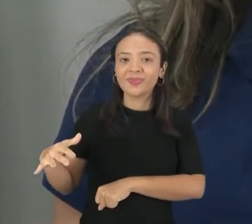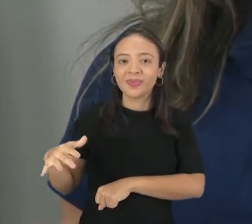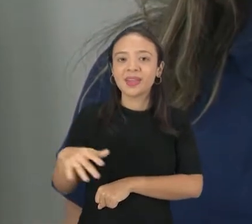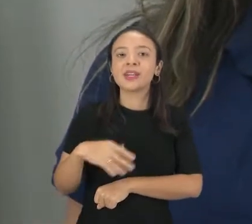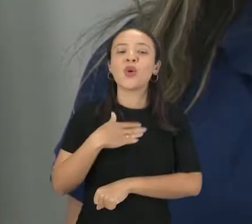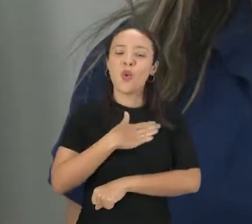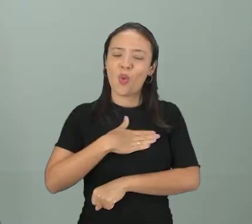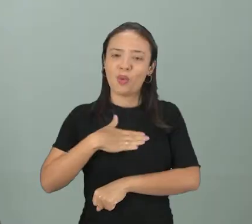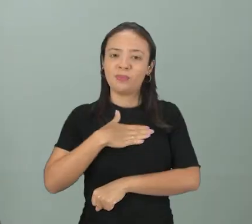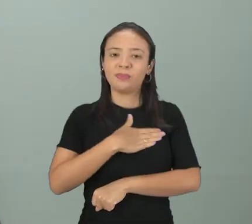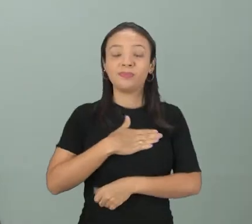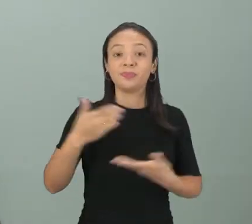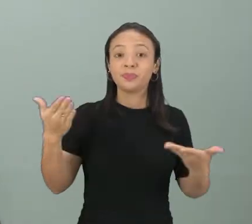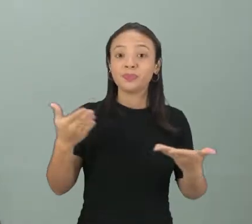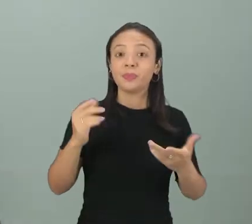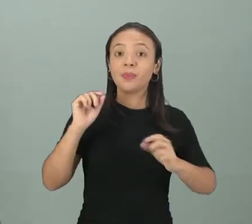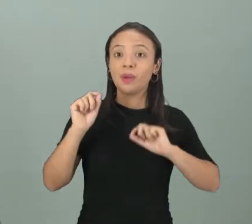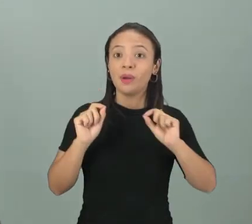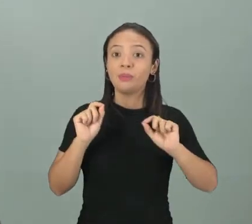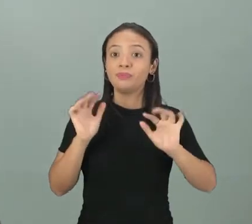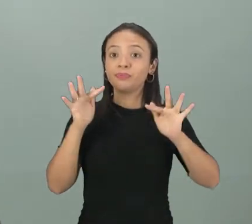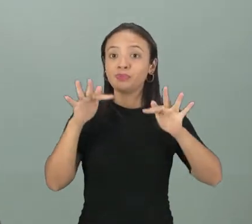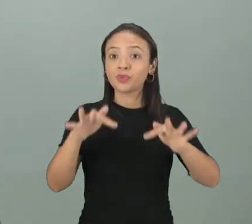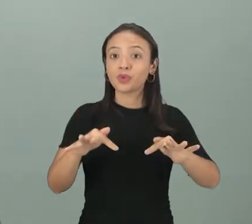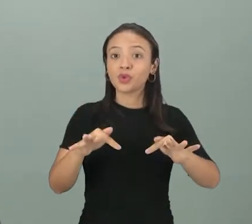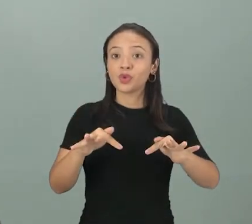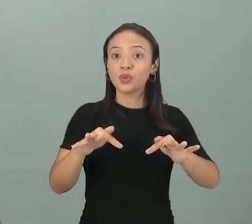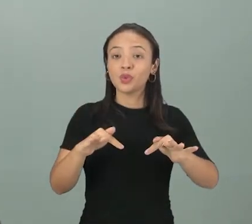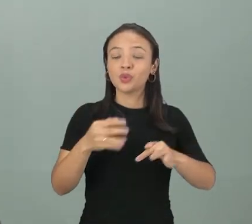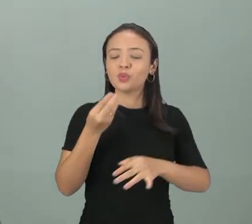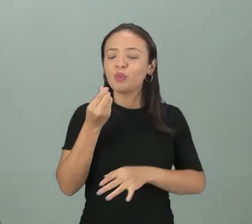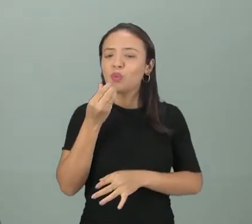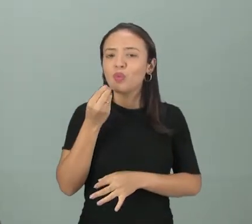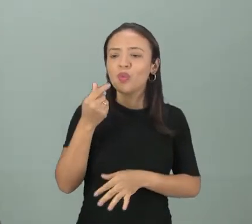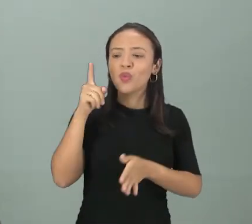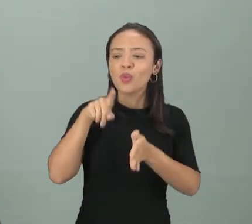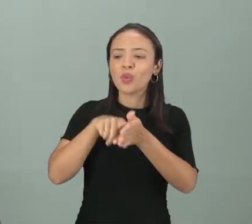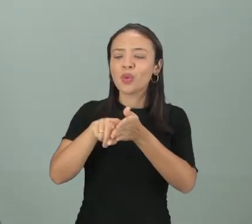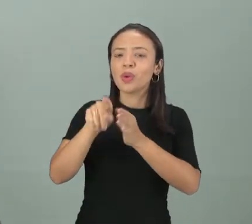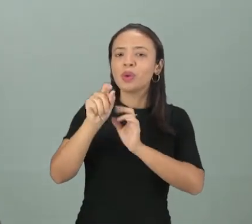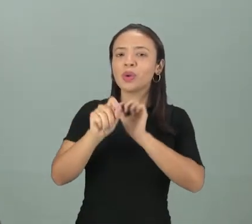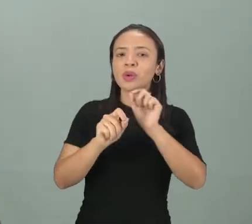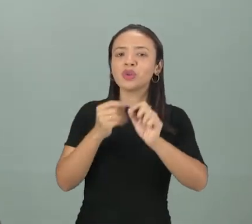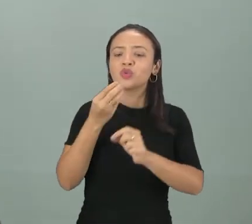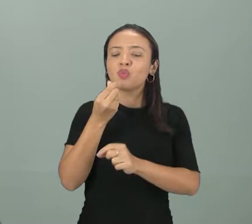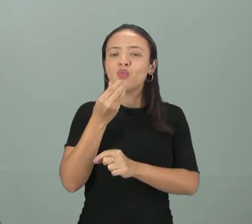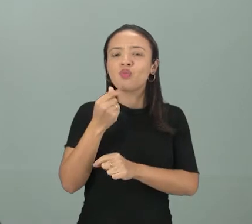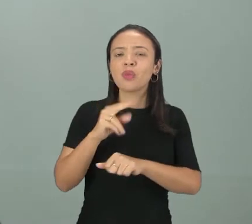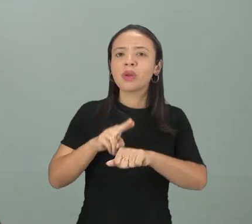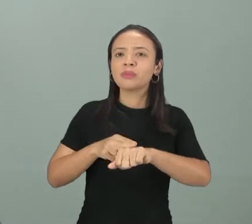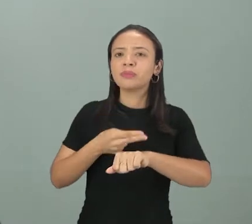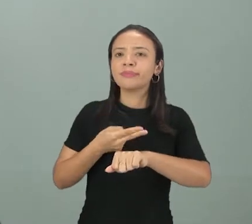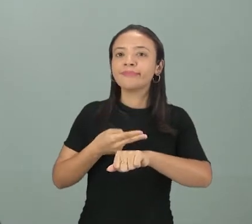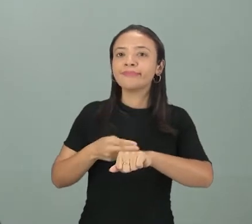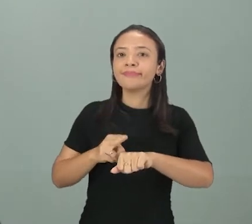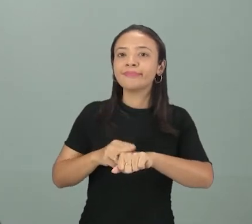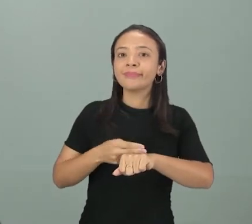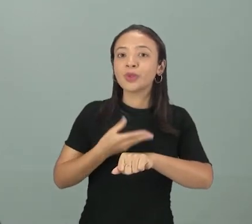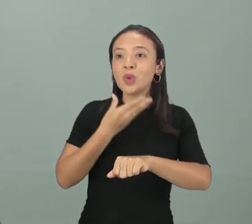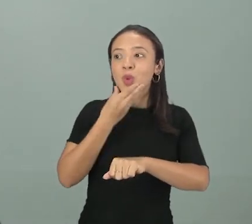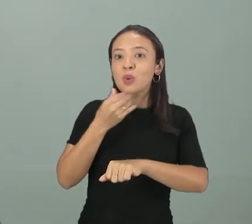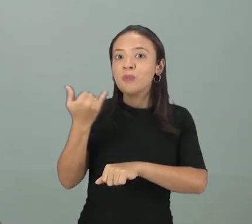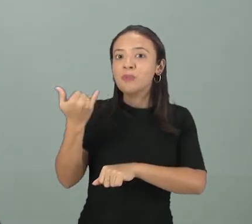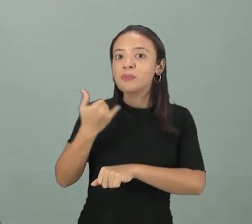de preferência e agora por fim o último sabor que foi perguntado foi o sabor de chocolate e o